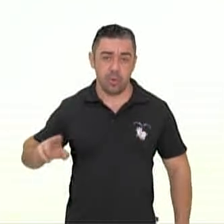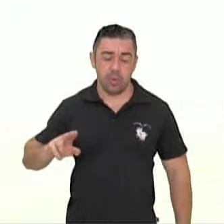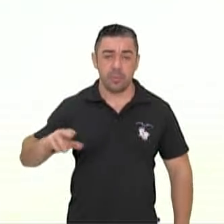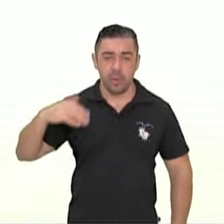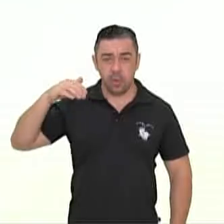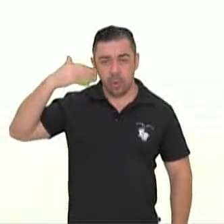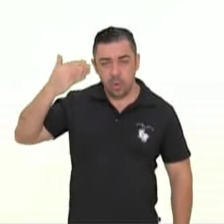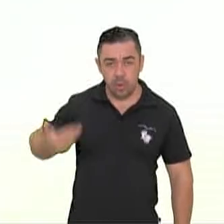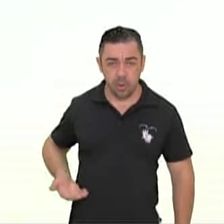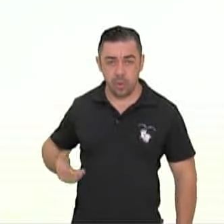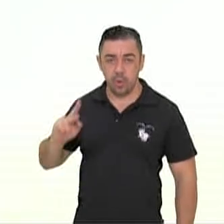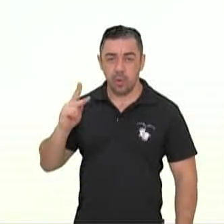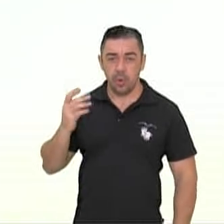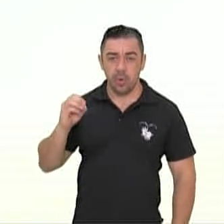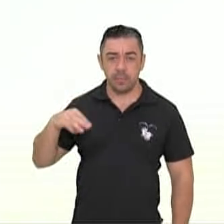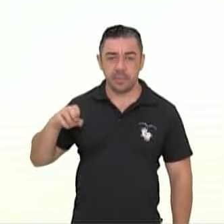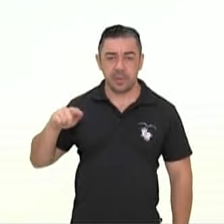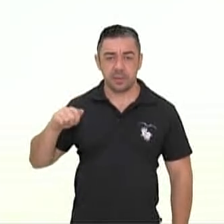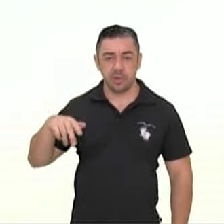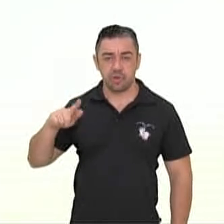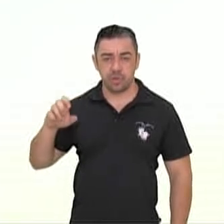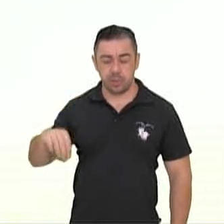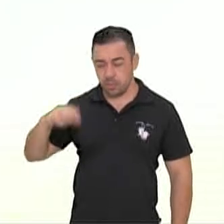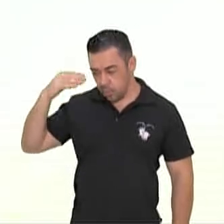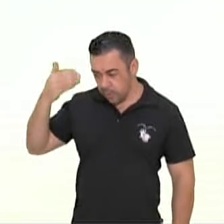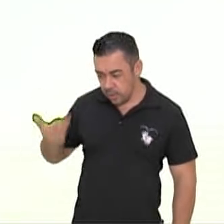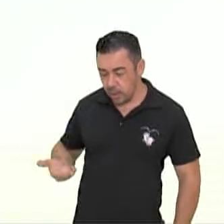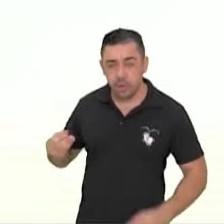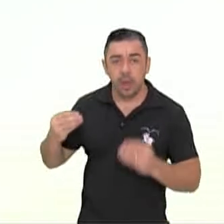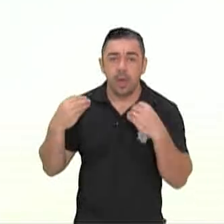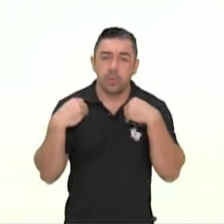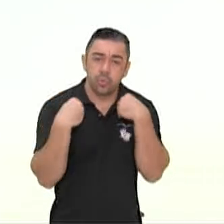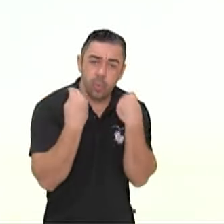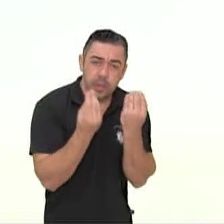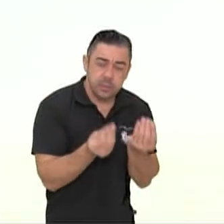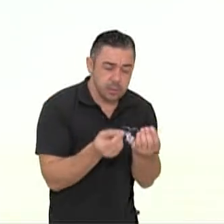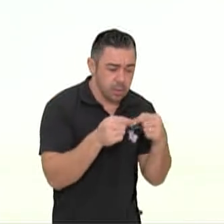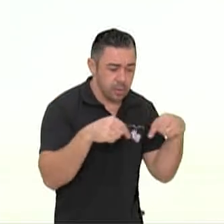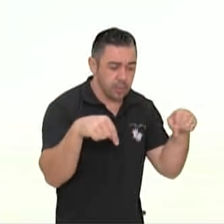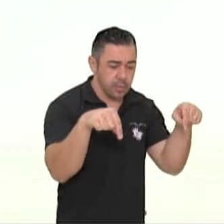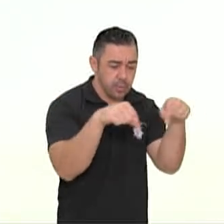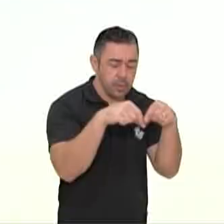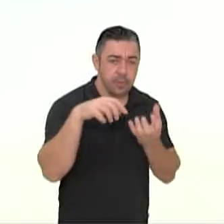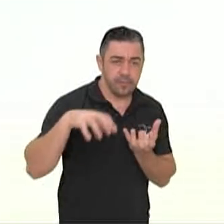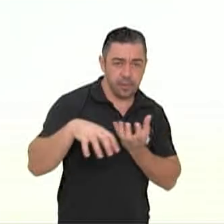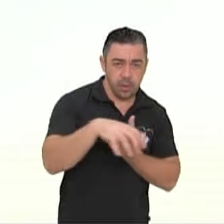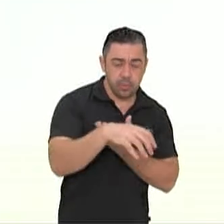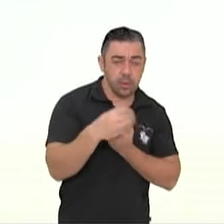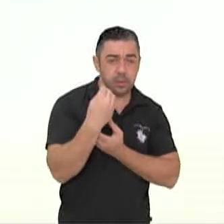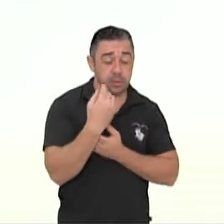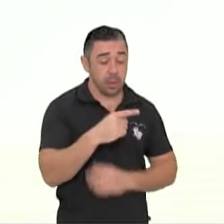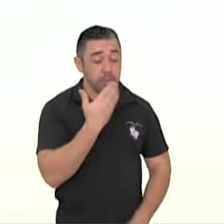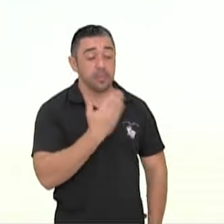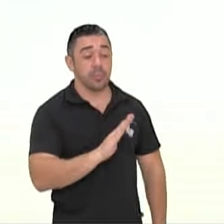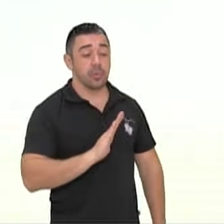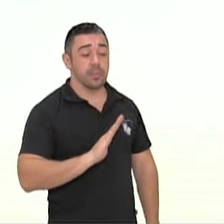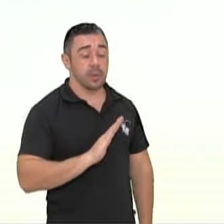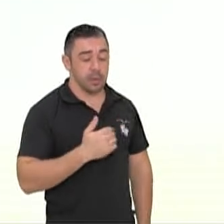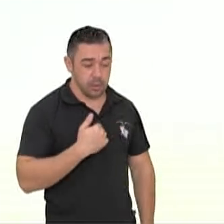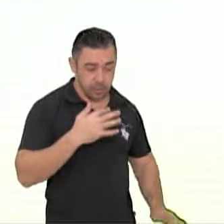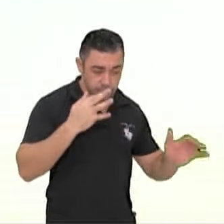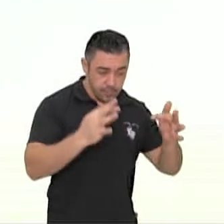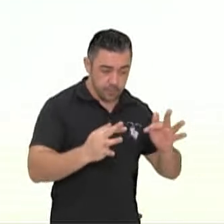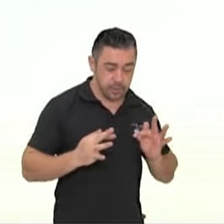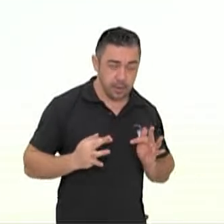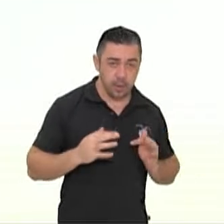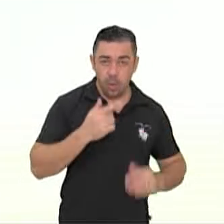homenagem. Nela acontece uma doação de feudo, por exemplo, que se dá por meio de um juramento de fidelidade. O vassalo ajoelhado se faz juramento ao